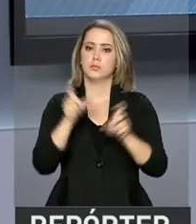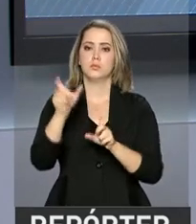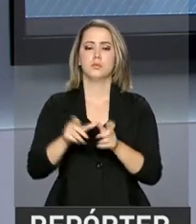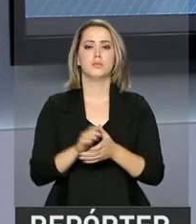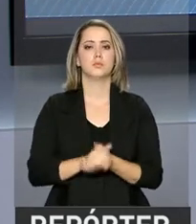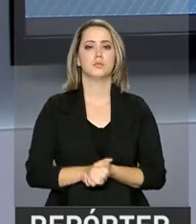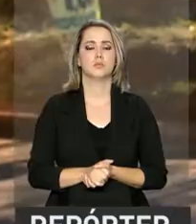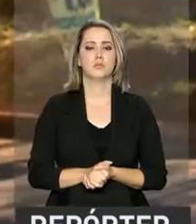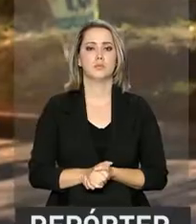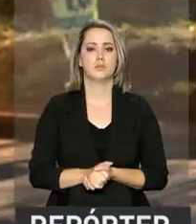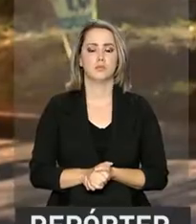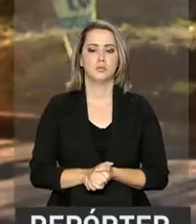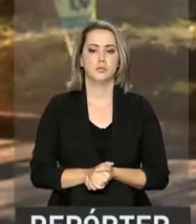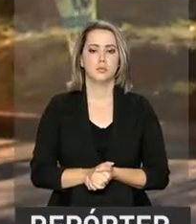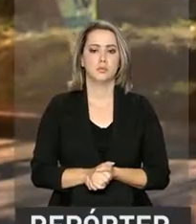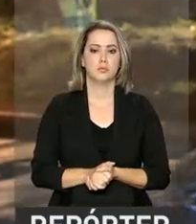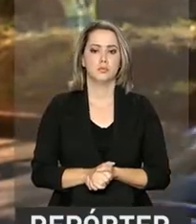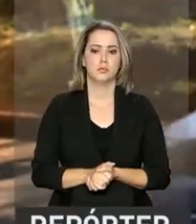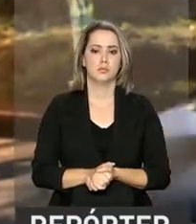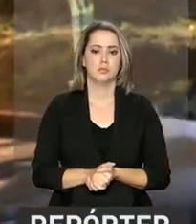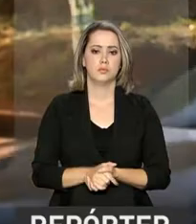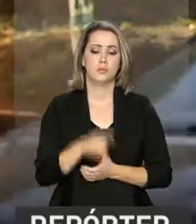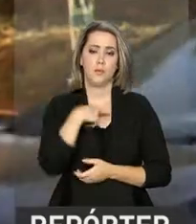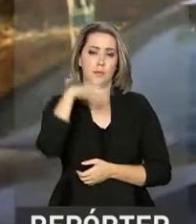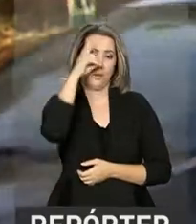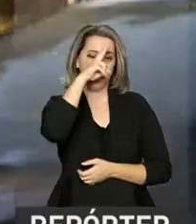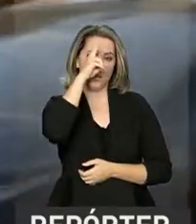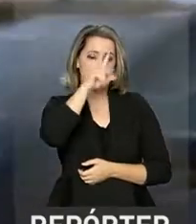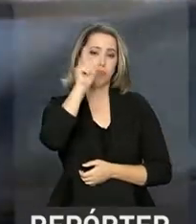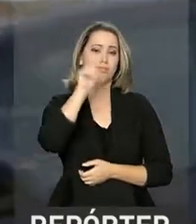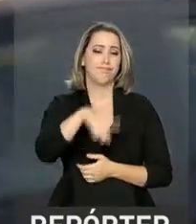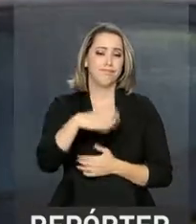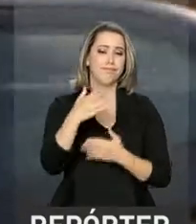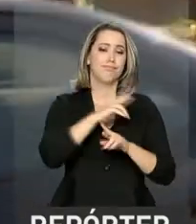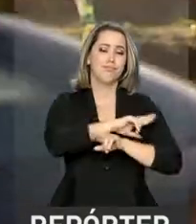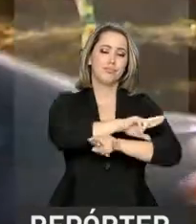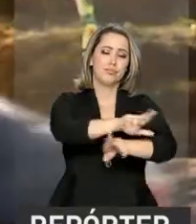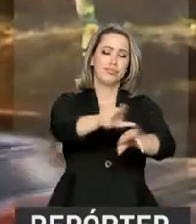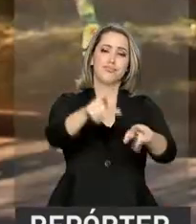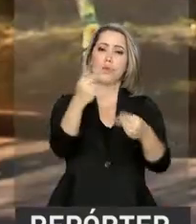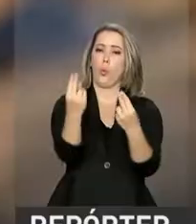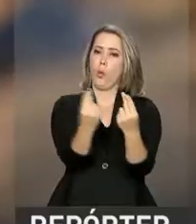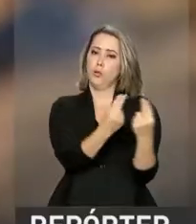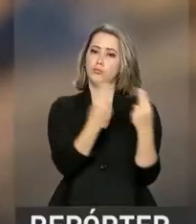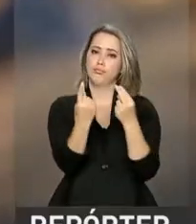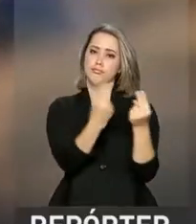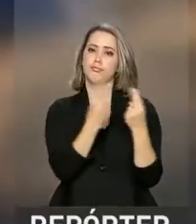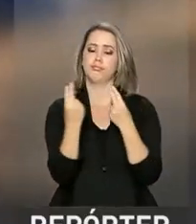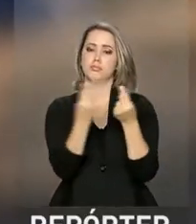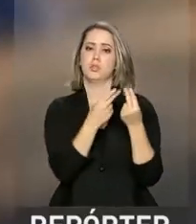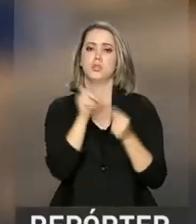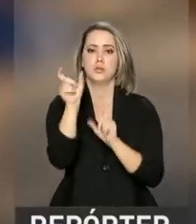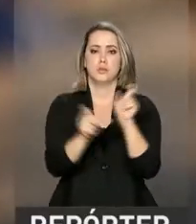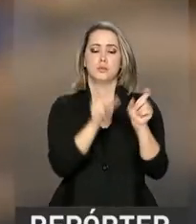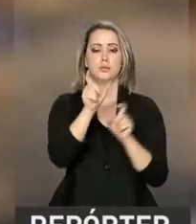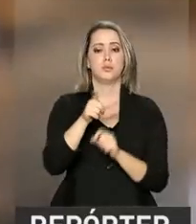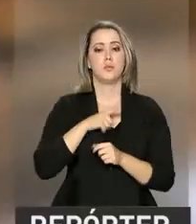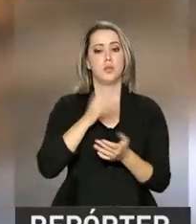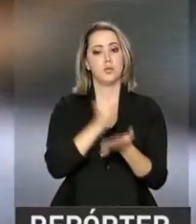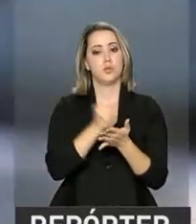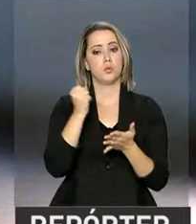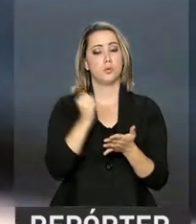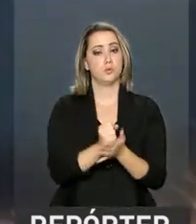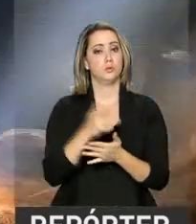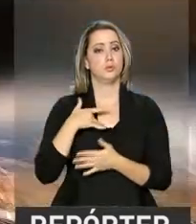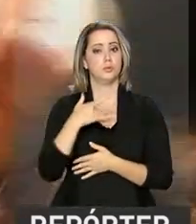consumidor. A história da Aline é bem parecida com a de muitas pessoas. Ela tinha um plano de saúde e na